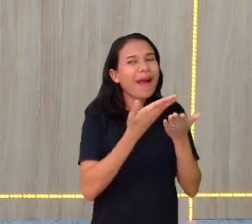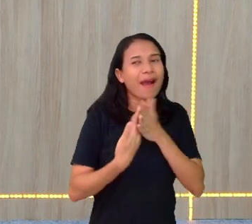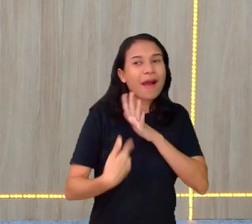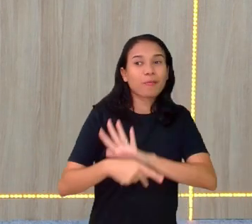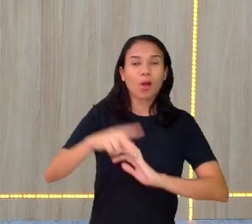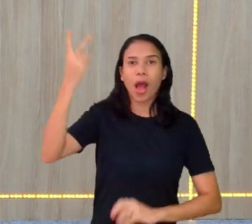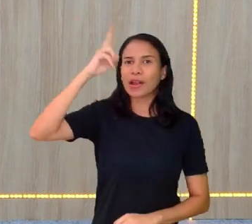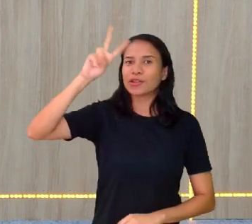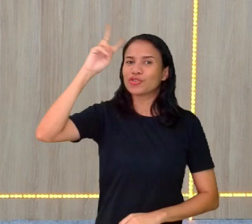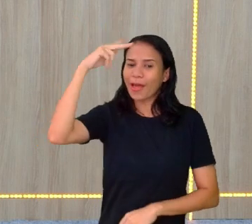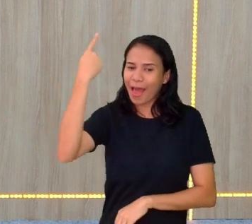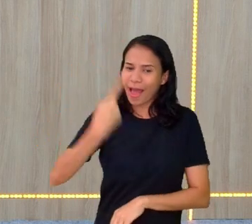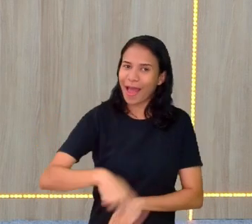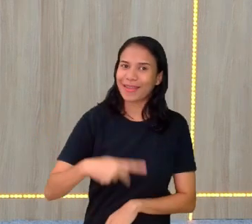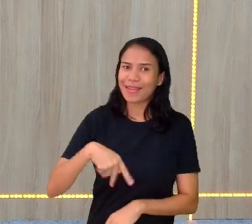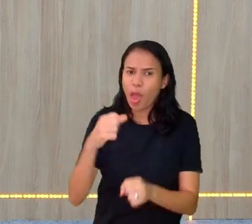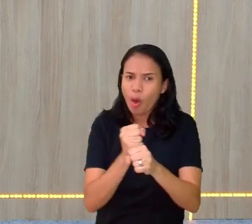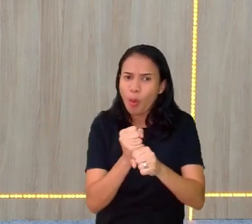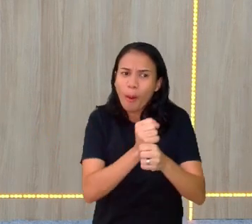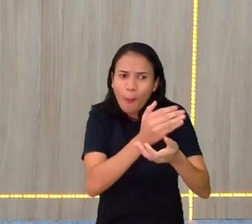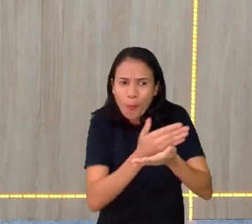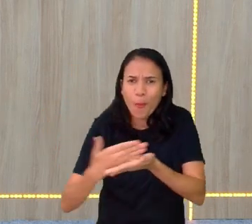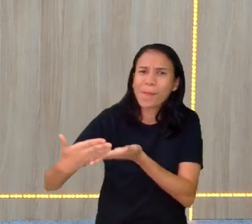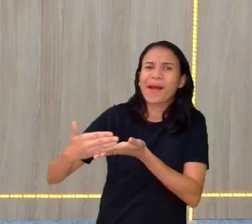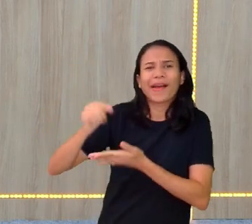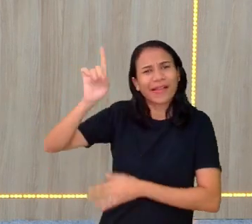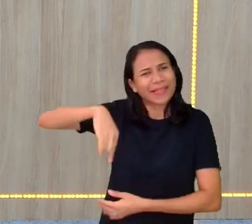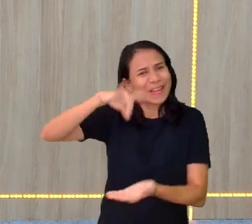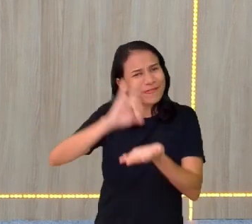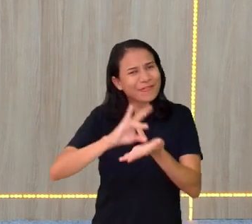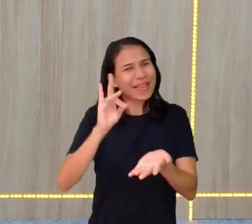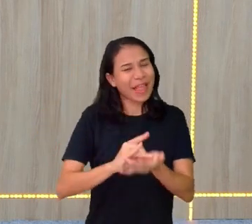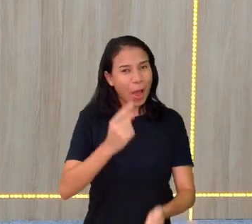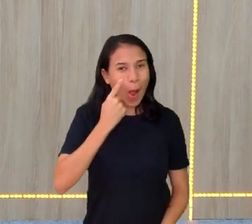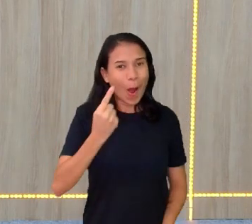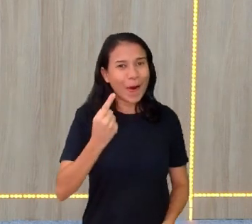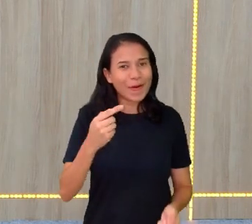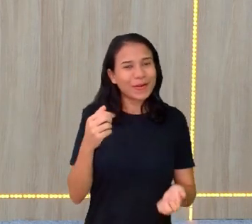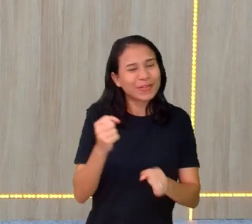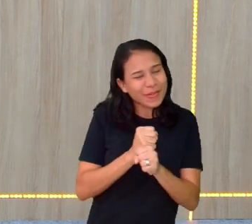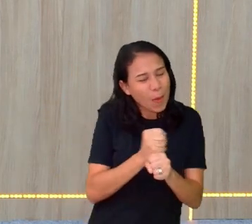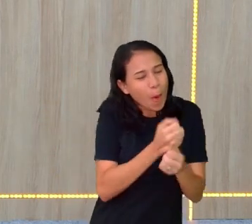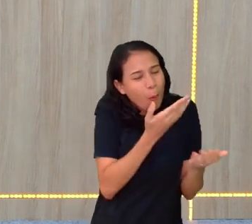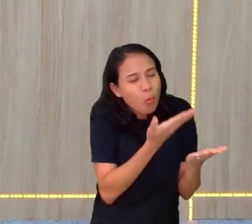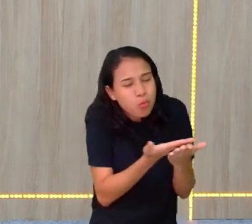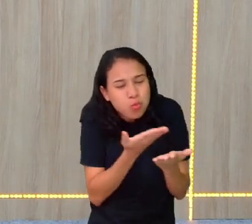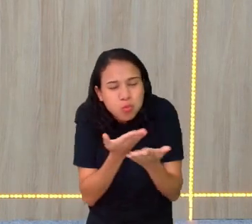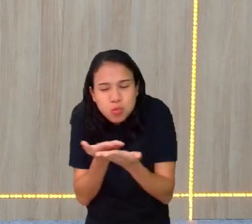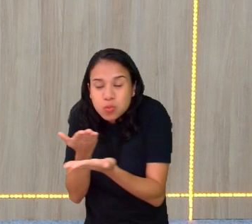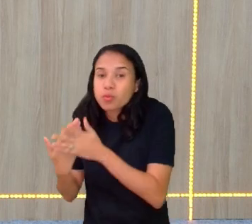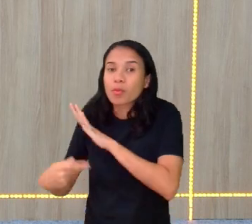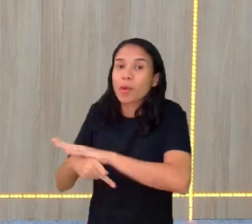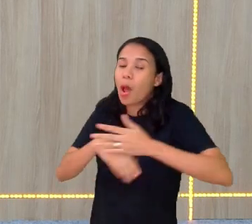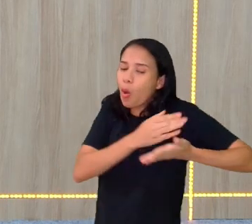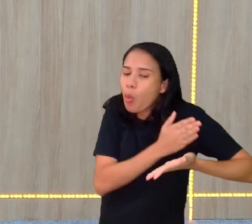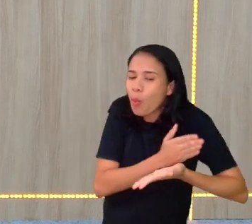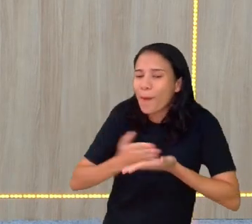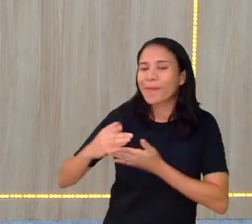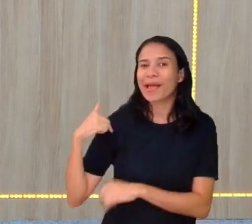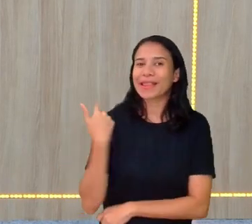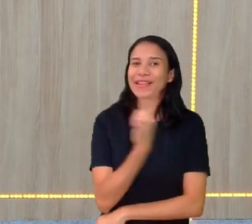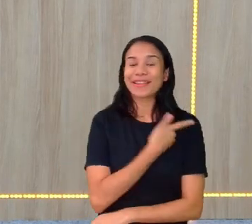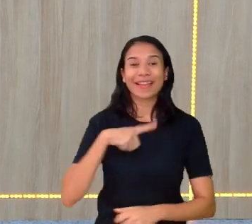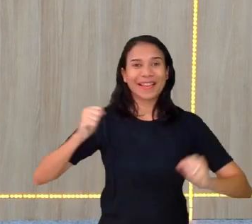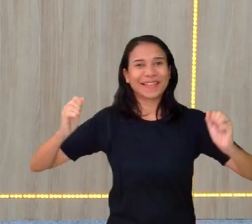de história aqui e um ano que se inicia, né? Olha só, um ano letivo aí se iniciando, a gente aqui